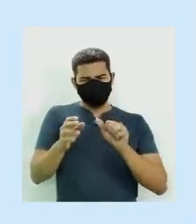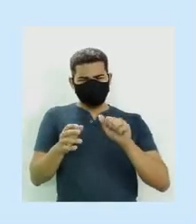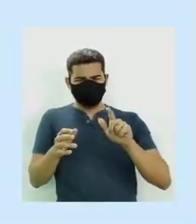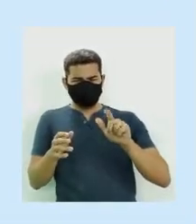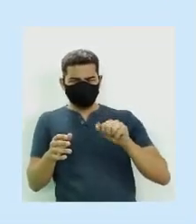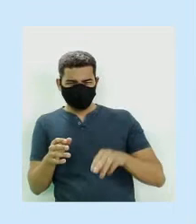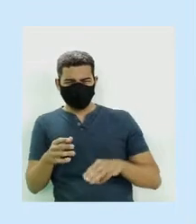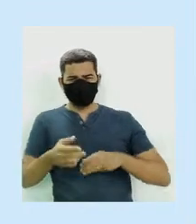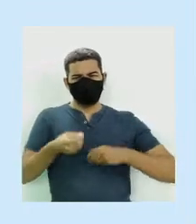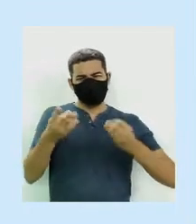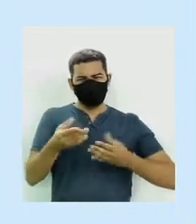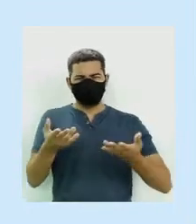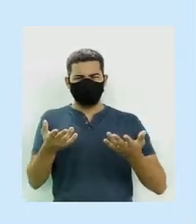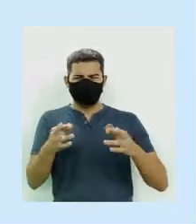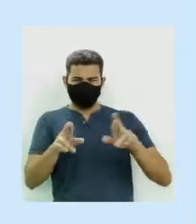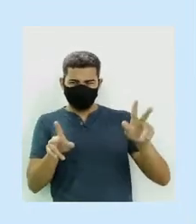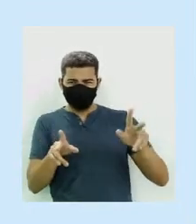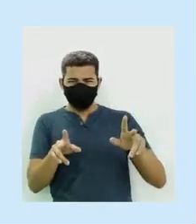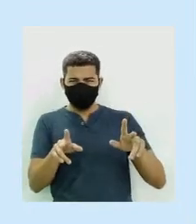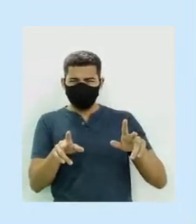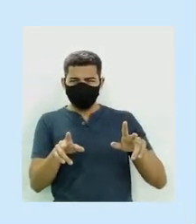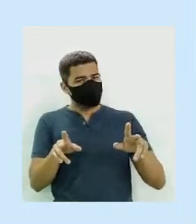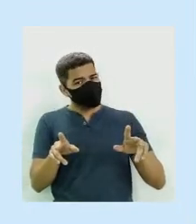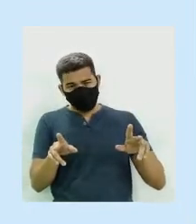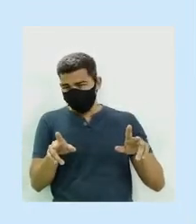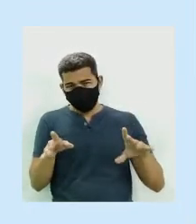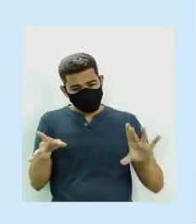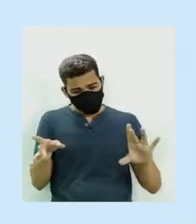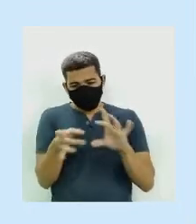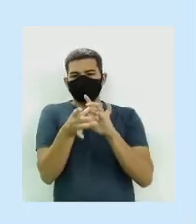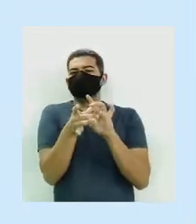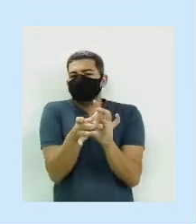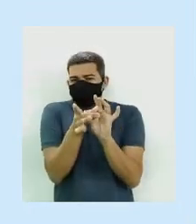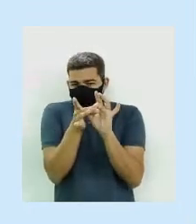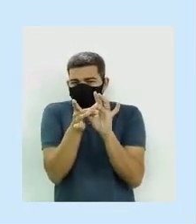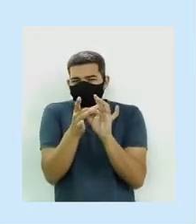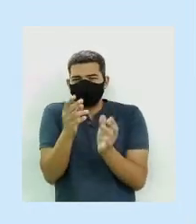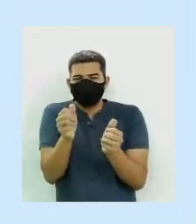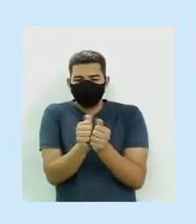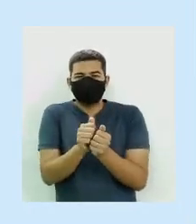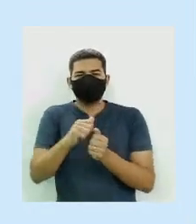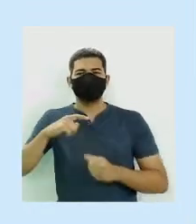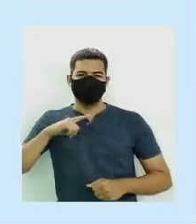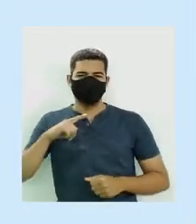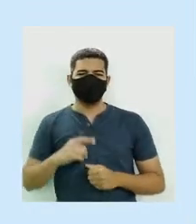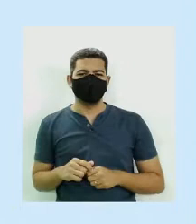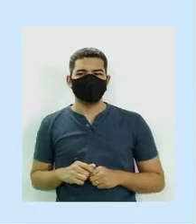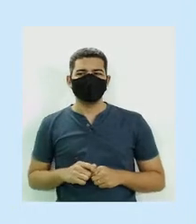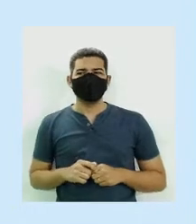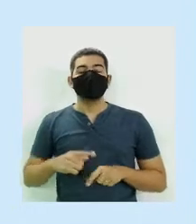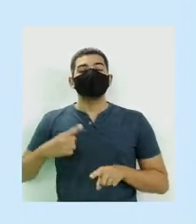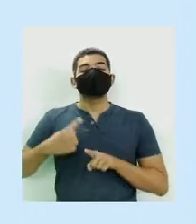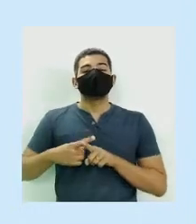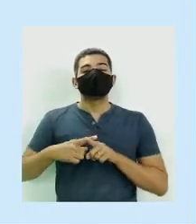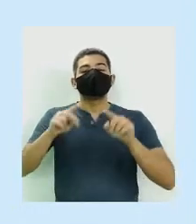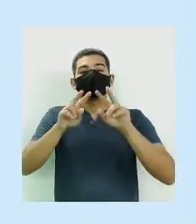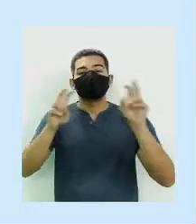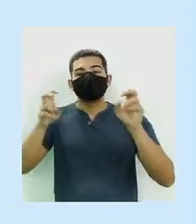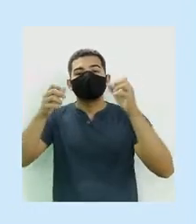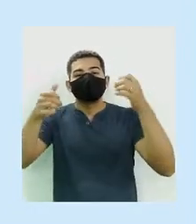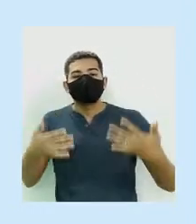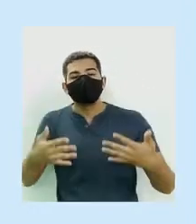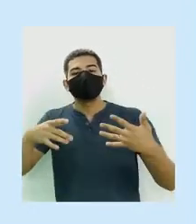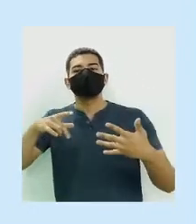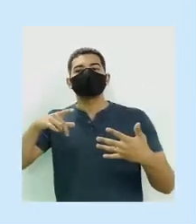a leitura, ela fica separada da produção de texto? Claro que não, né? Para que a gente possa falar, a gente